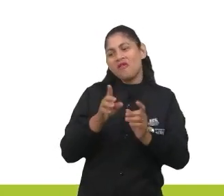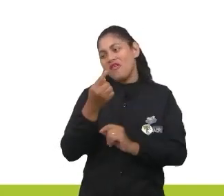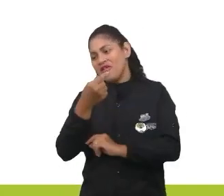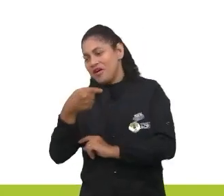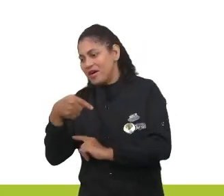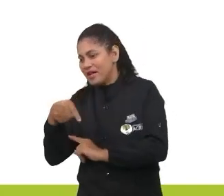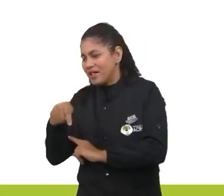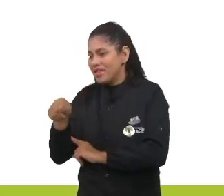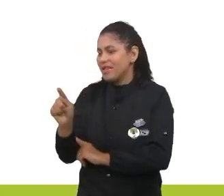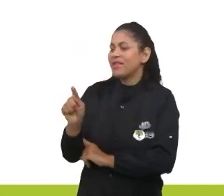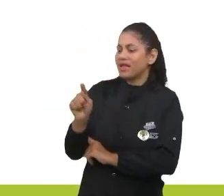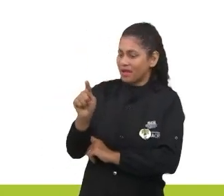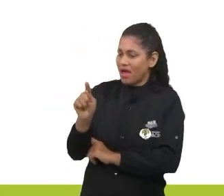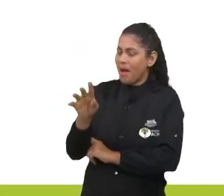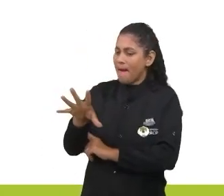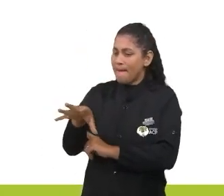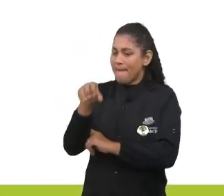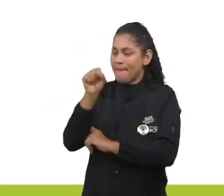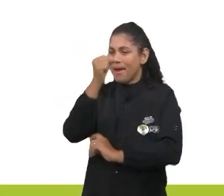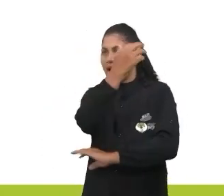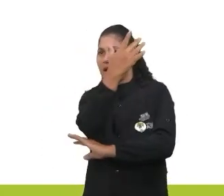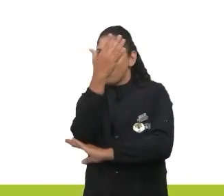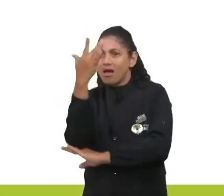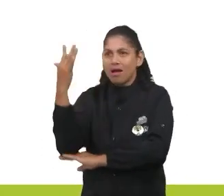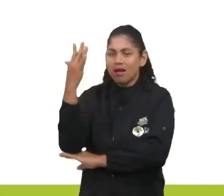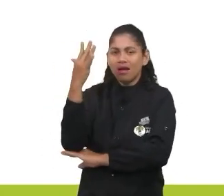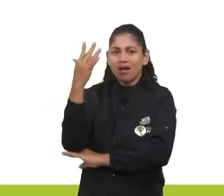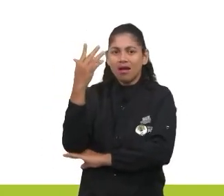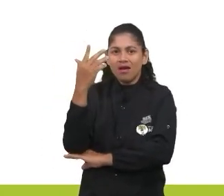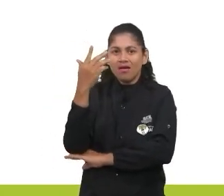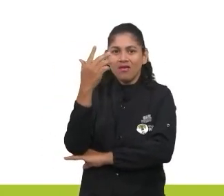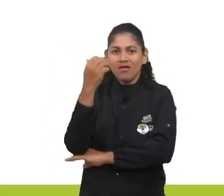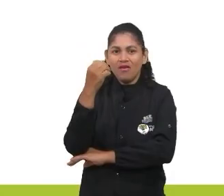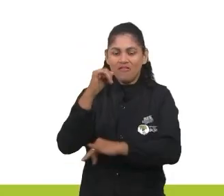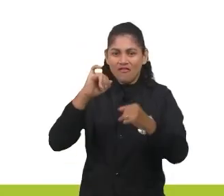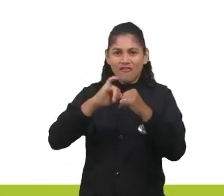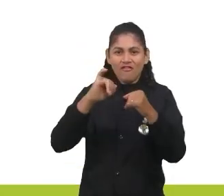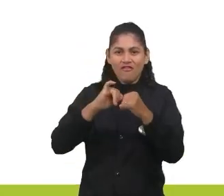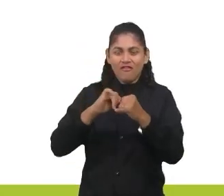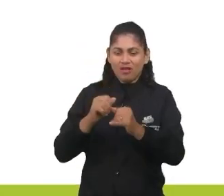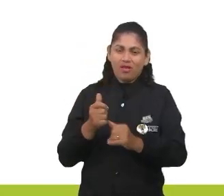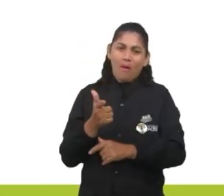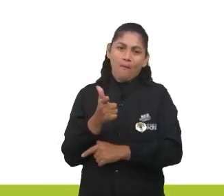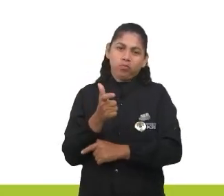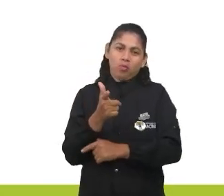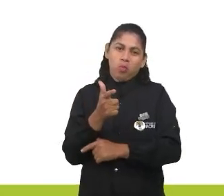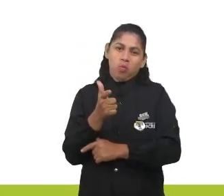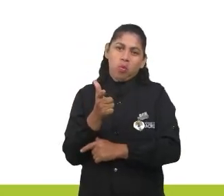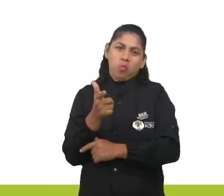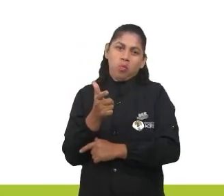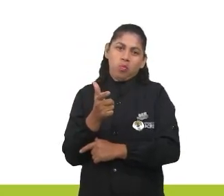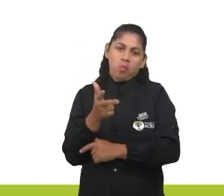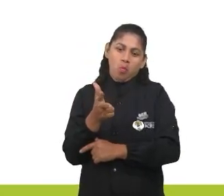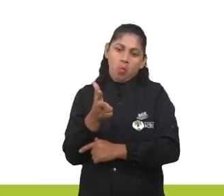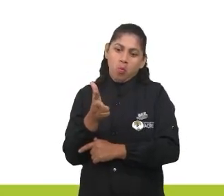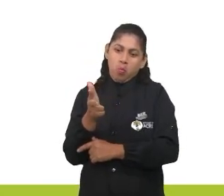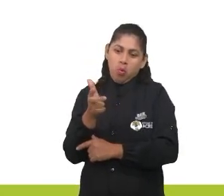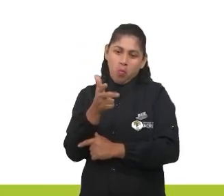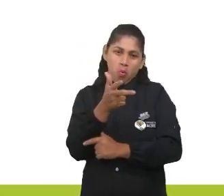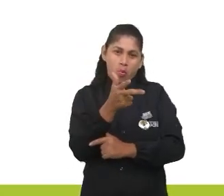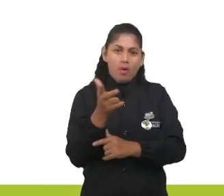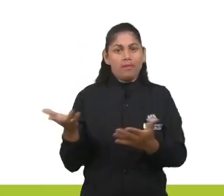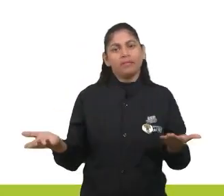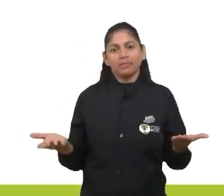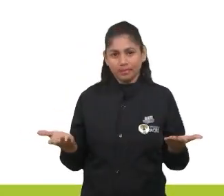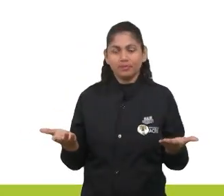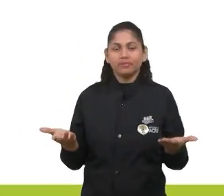ética? Aonde é que está a questão ética? Como é que fica, então? Então, a teoria crítica de Adorno e Horkheimer se